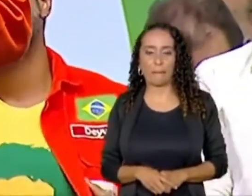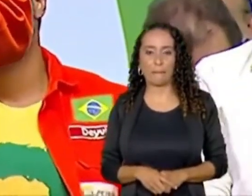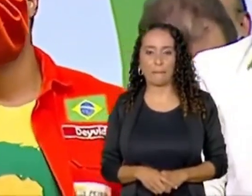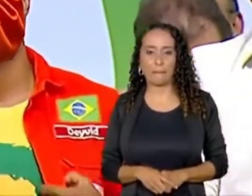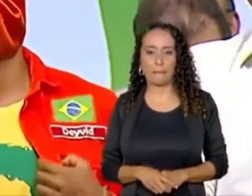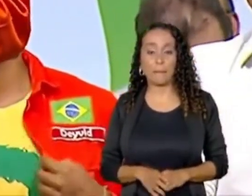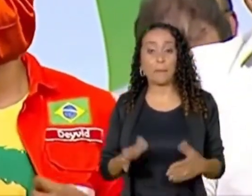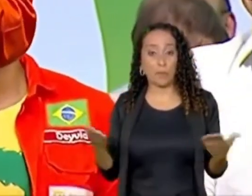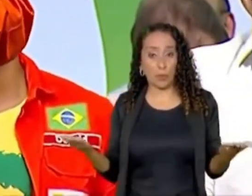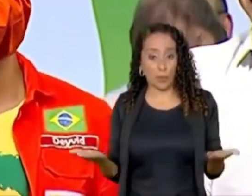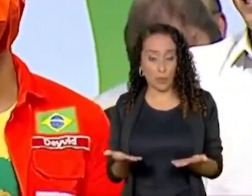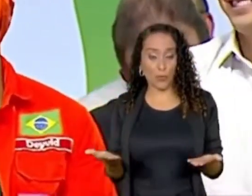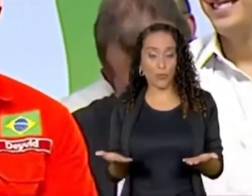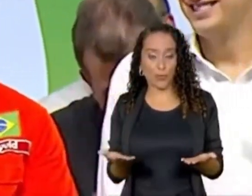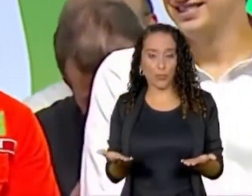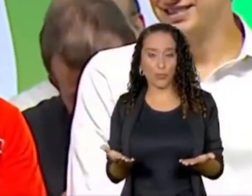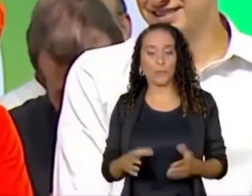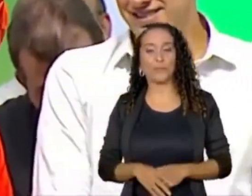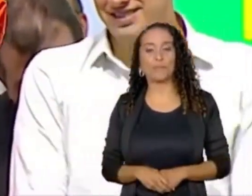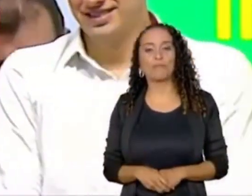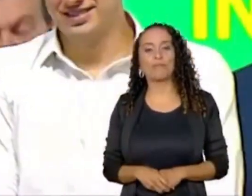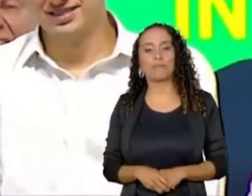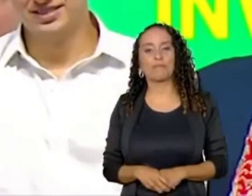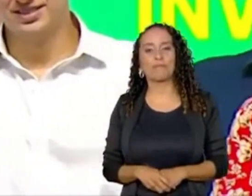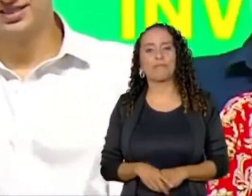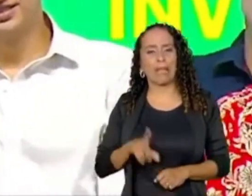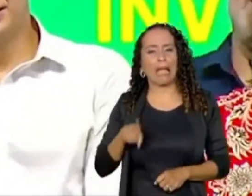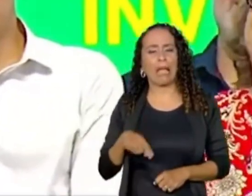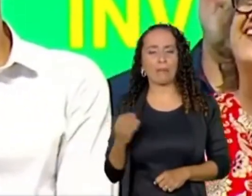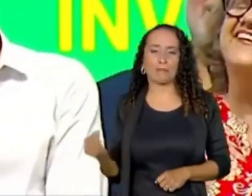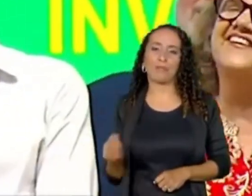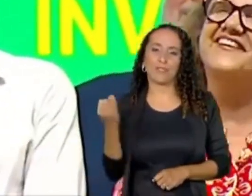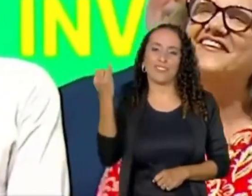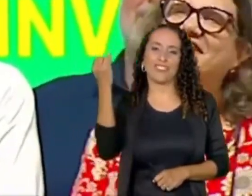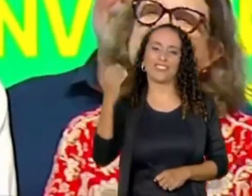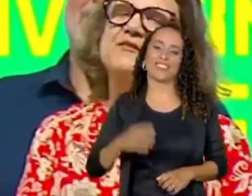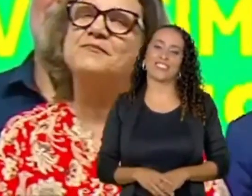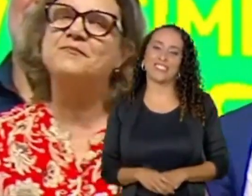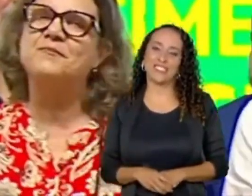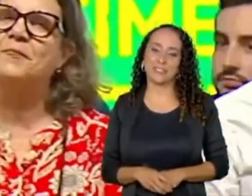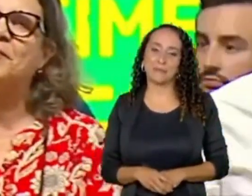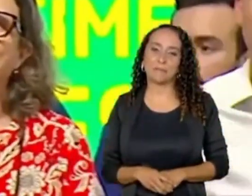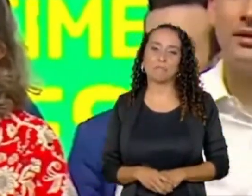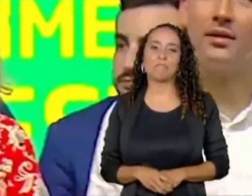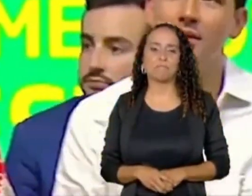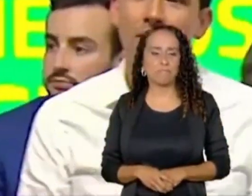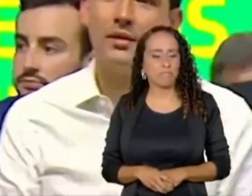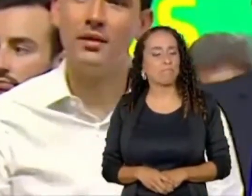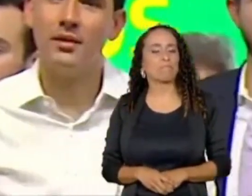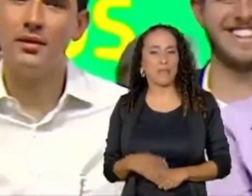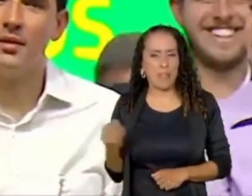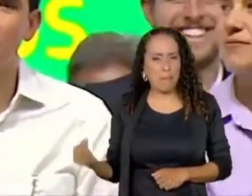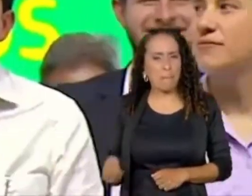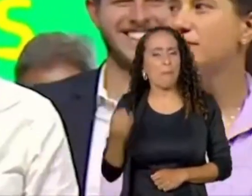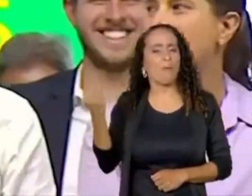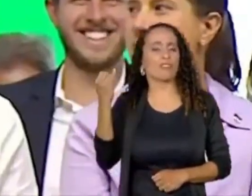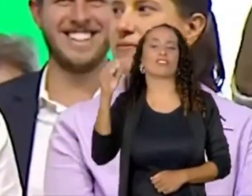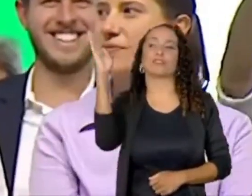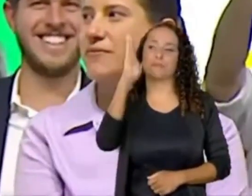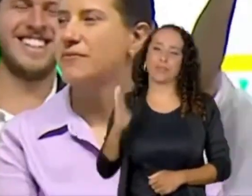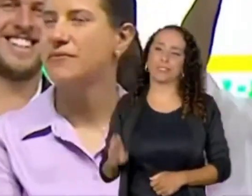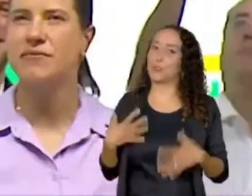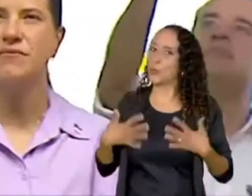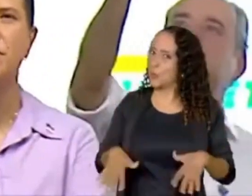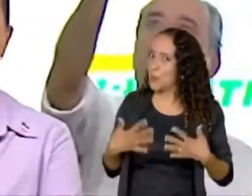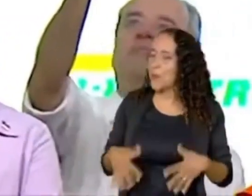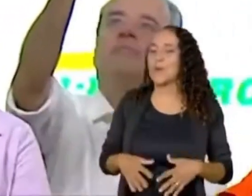Esse dia, ele é muito importante. Ele é muito importante para o Brasil. Ele